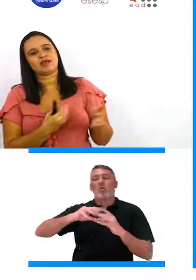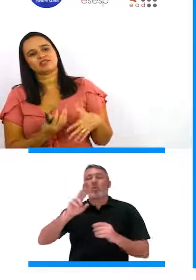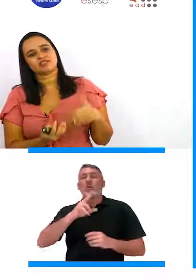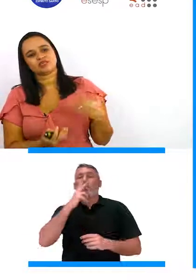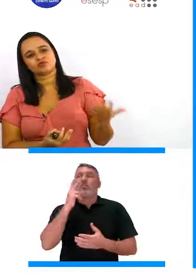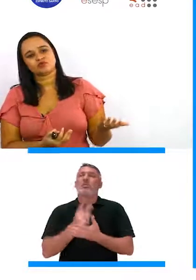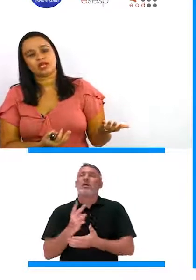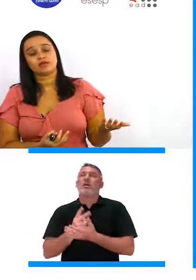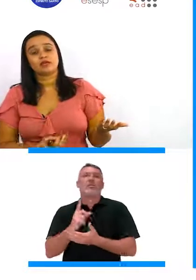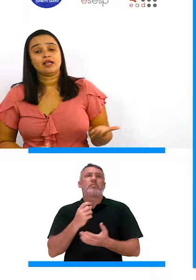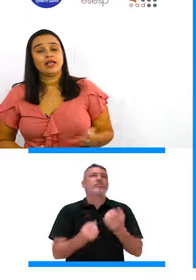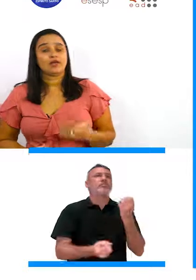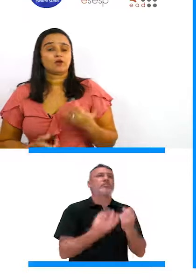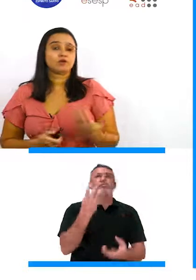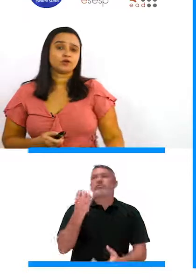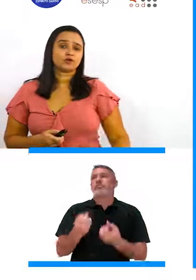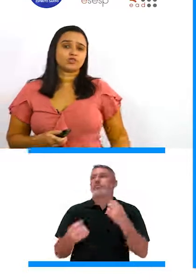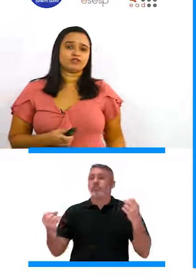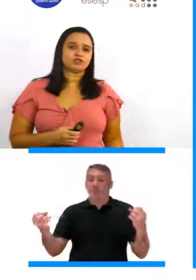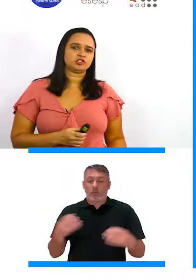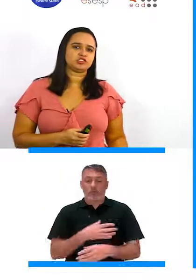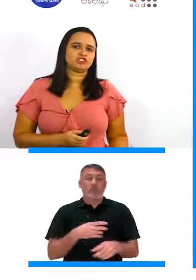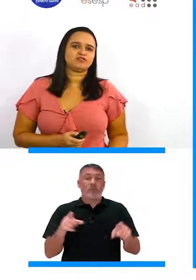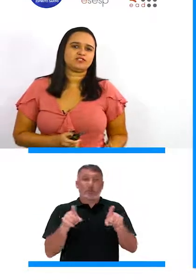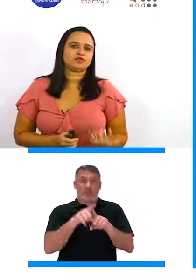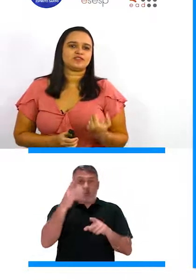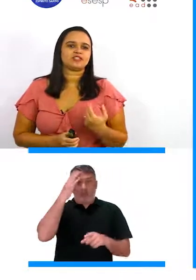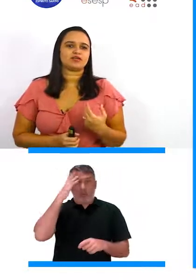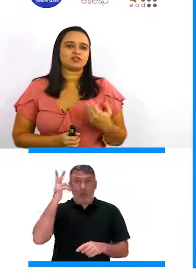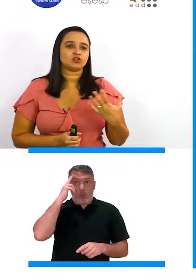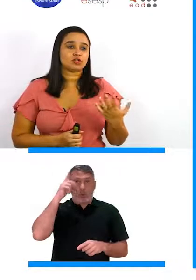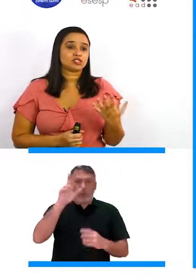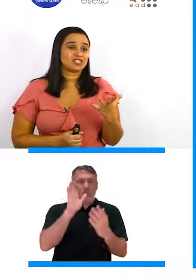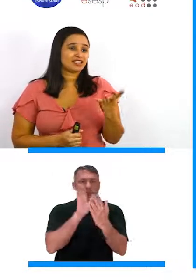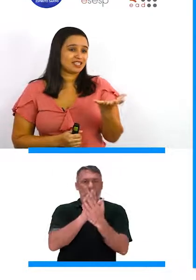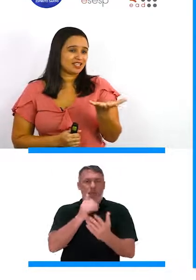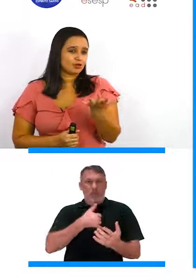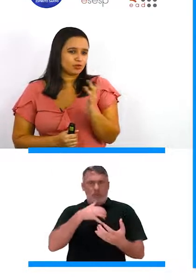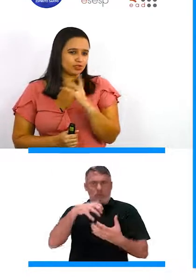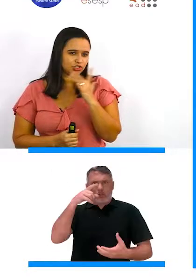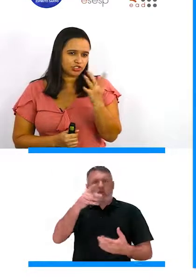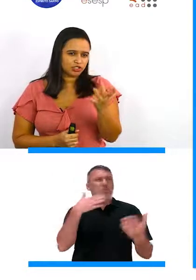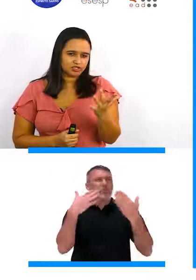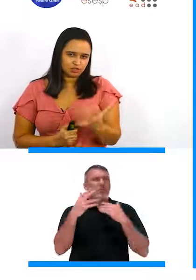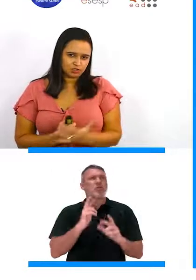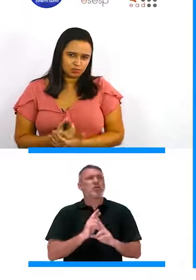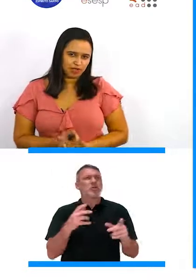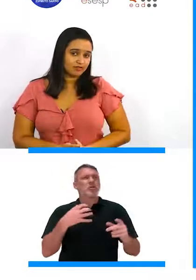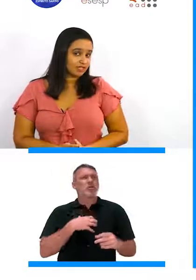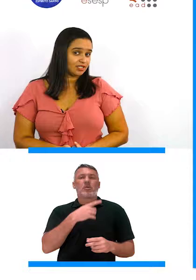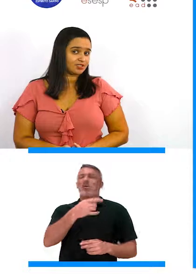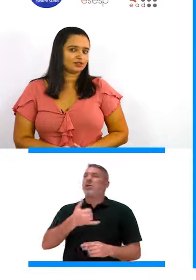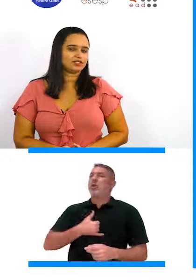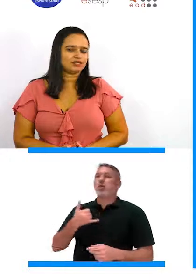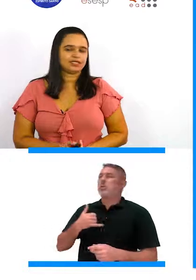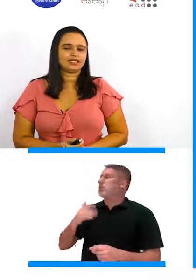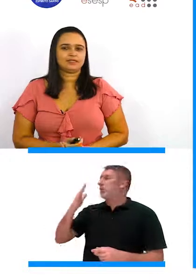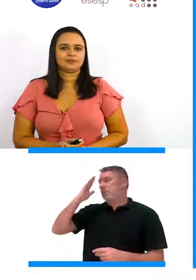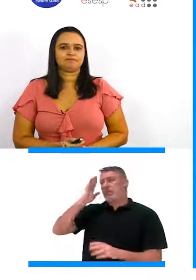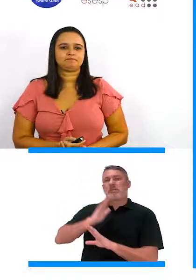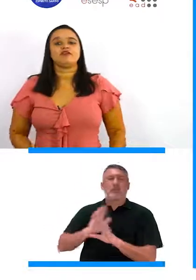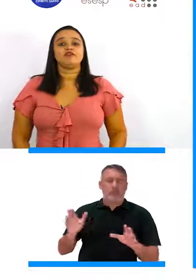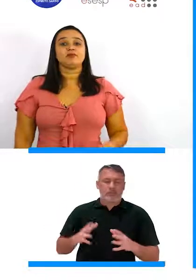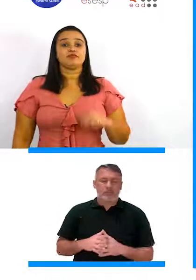as palavras que elas usaram. É comum, inclusive, hoje em dia, você conversar com idosos e terem algumas gírias, algumas palavras que elas não